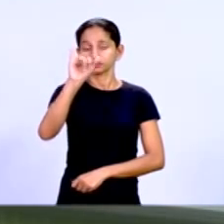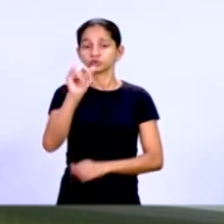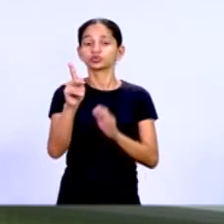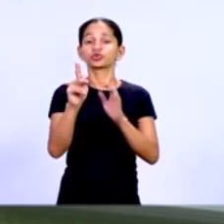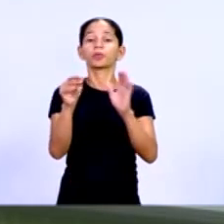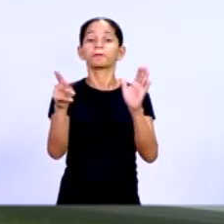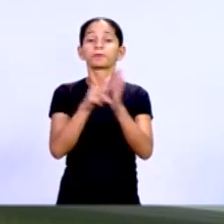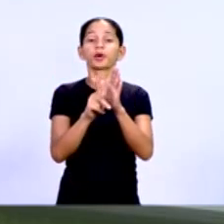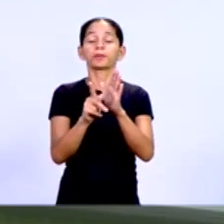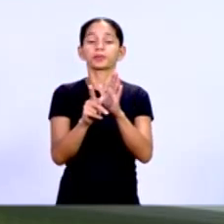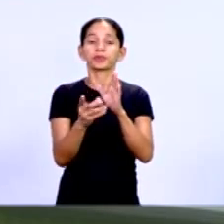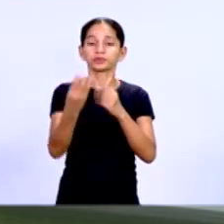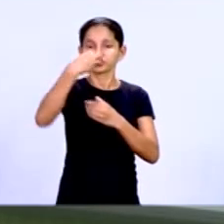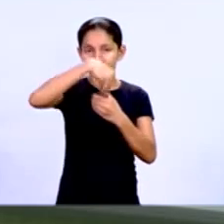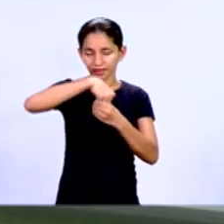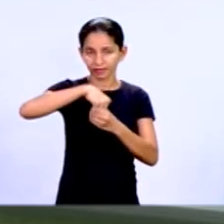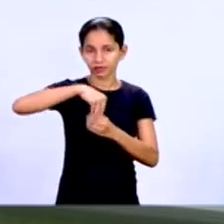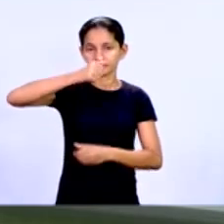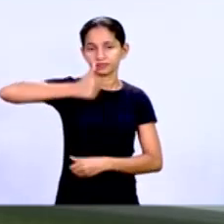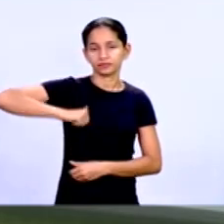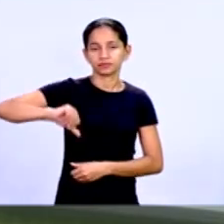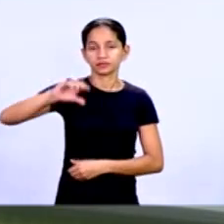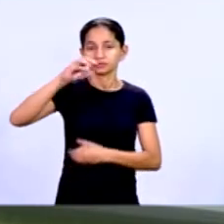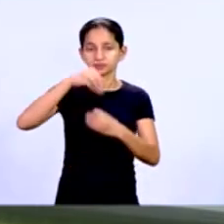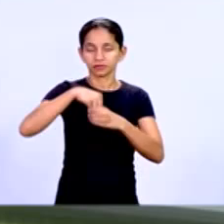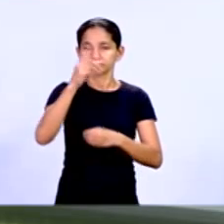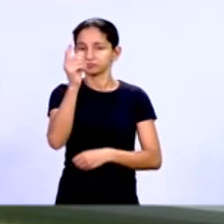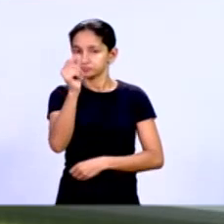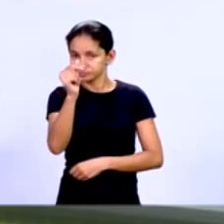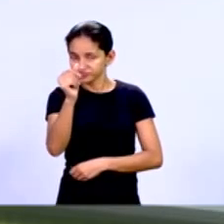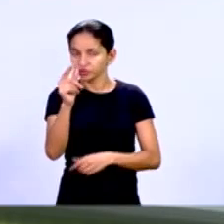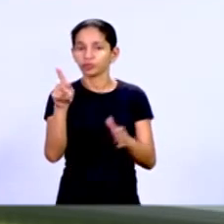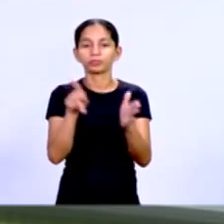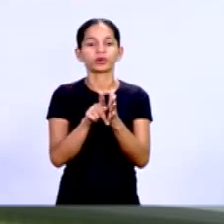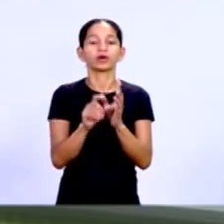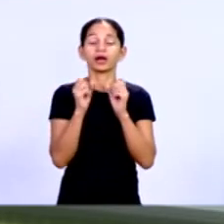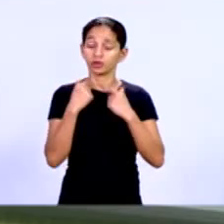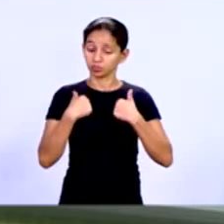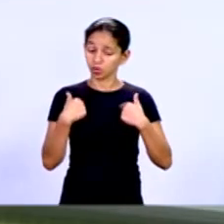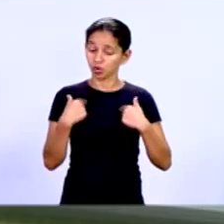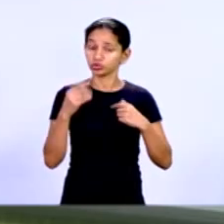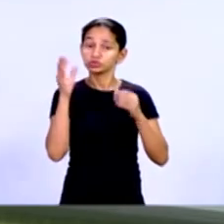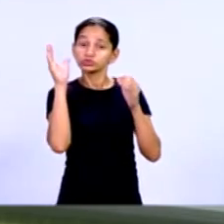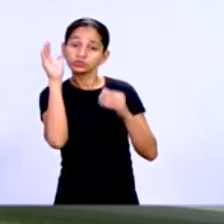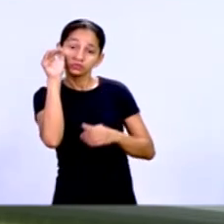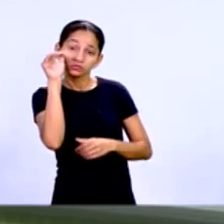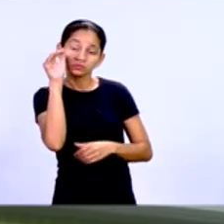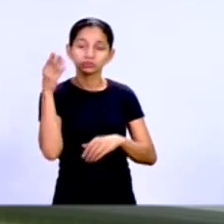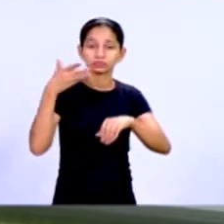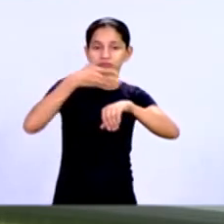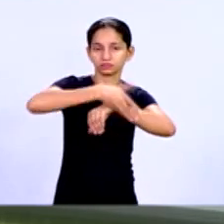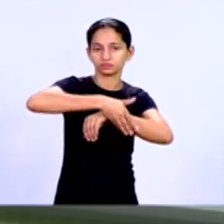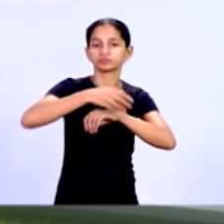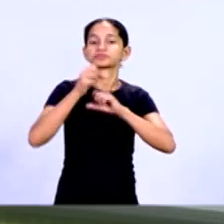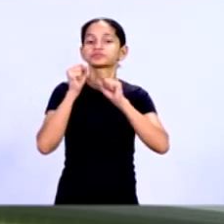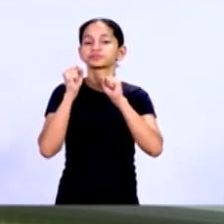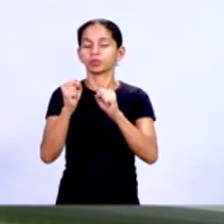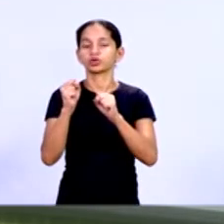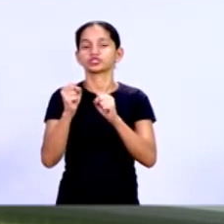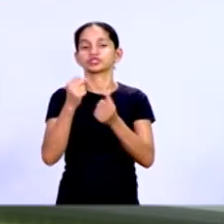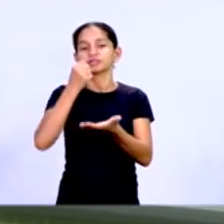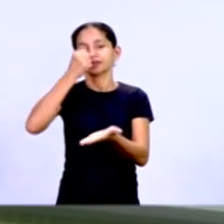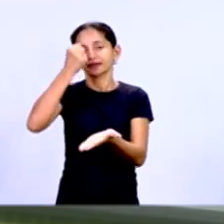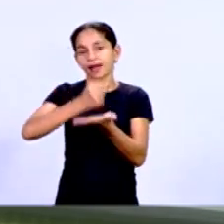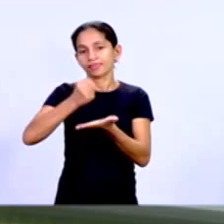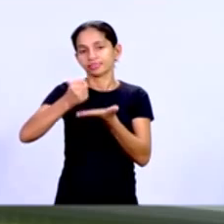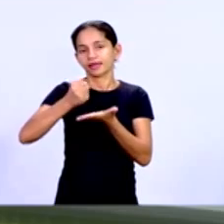Era alguém credenciado, alguém que estava autorizado a ter acesso ao sistema e fazer as negociações e transações.